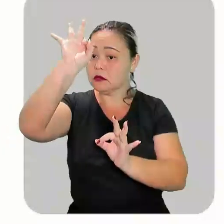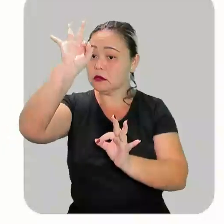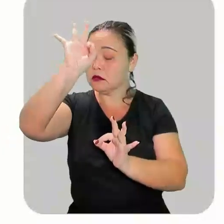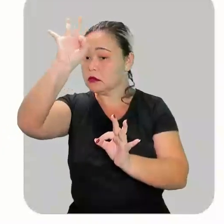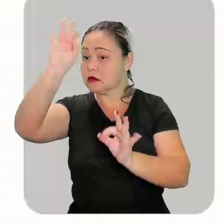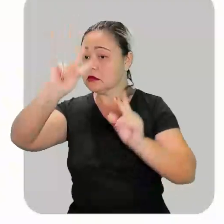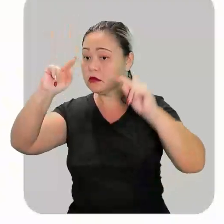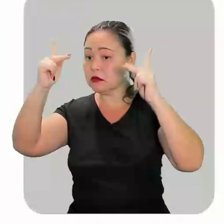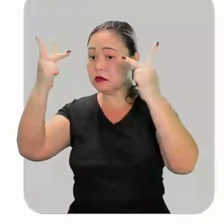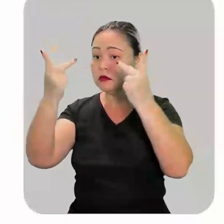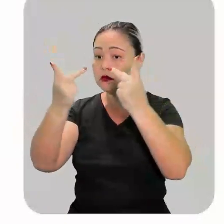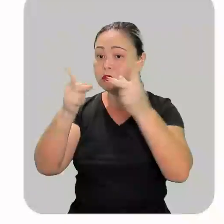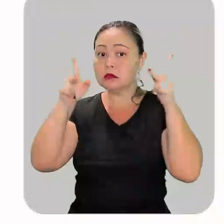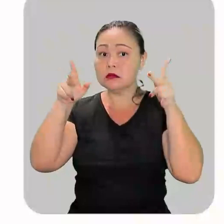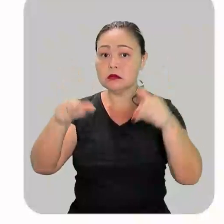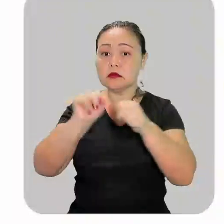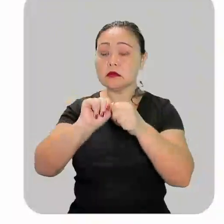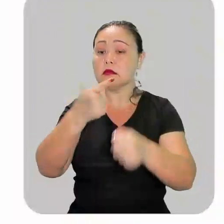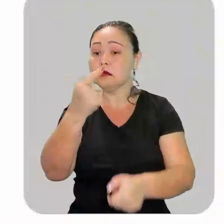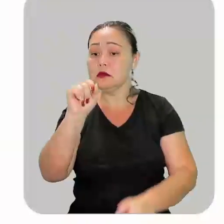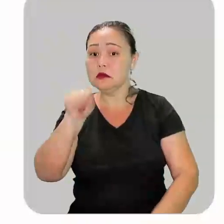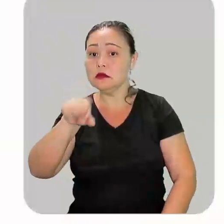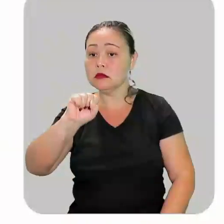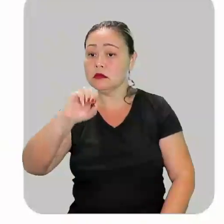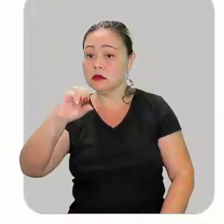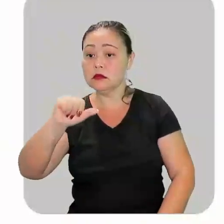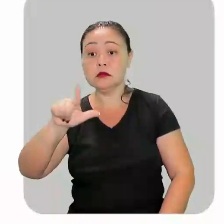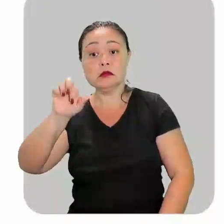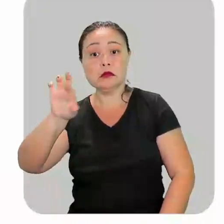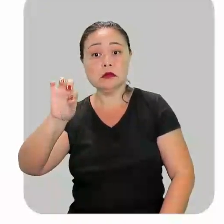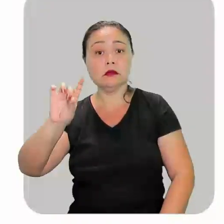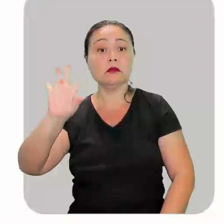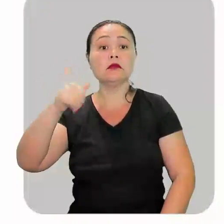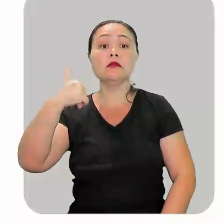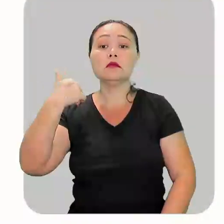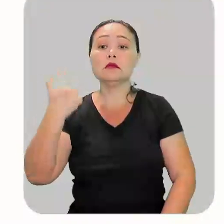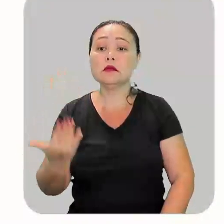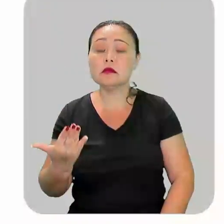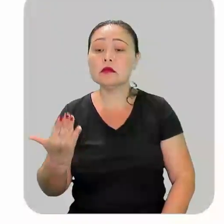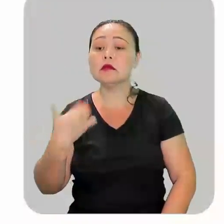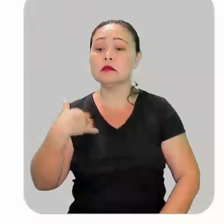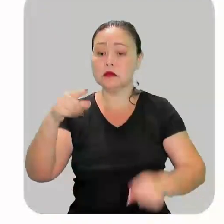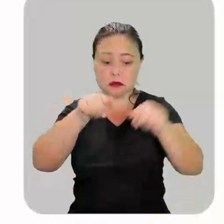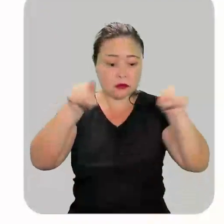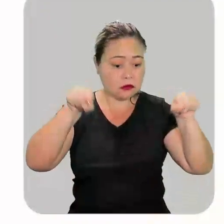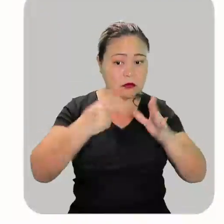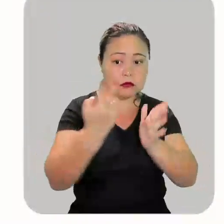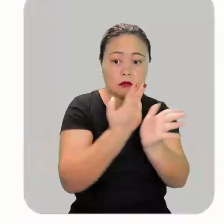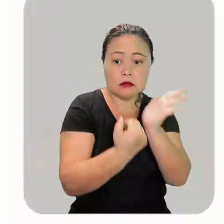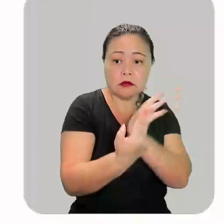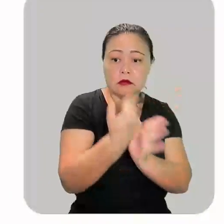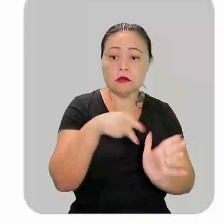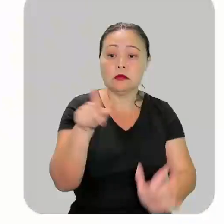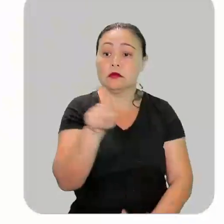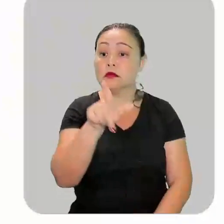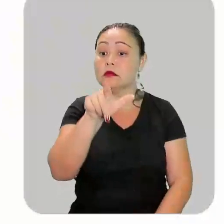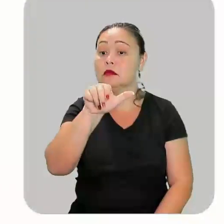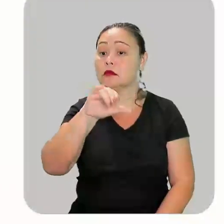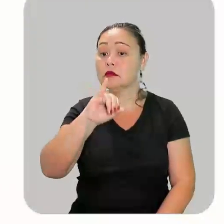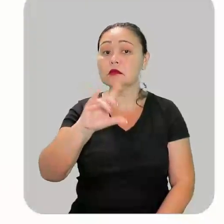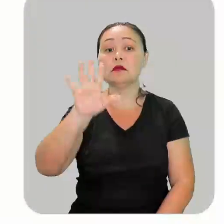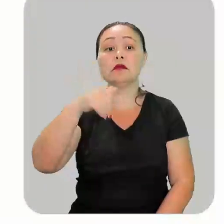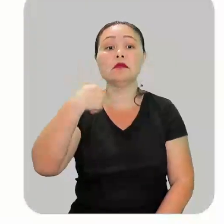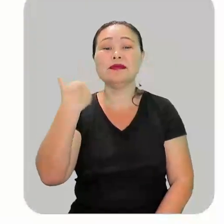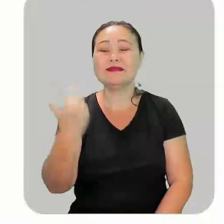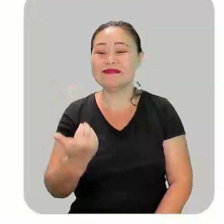com volume igual a 28.080 litros. Em uma maquete feita pela professora